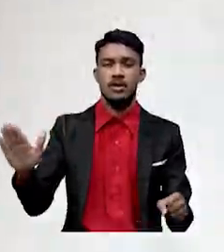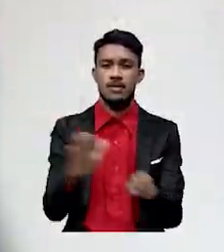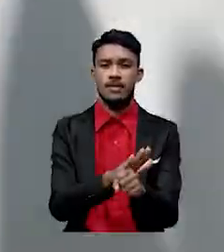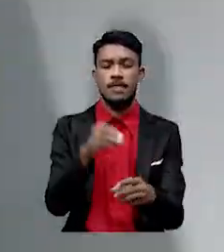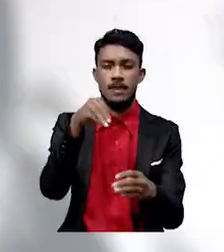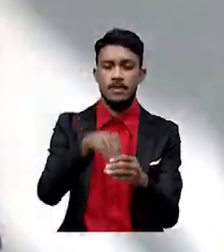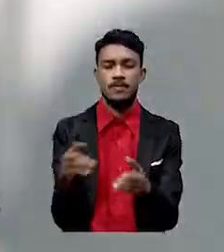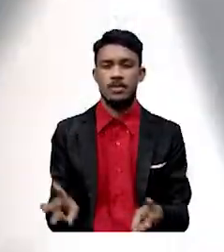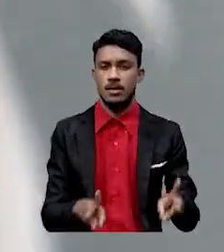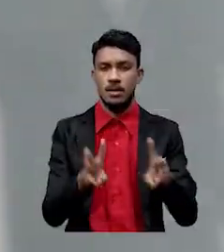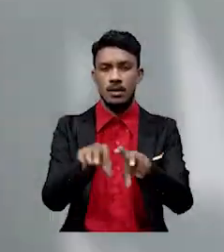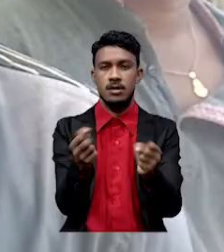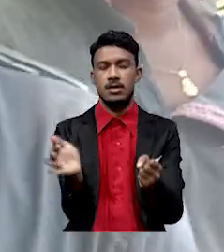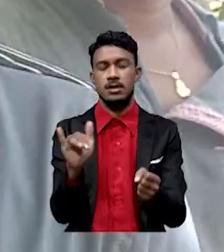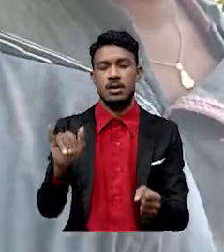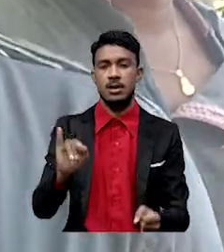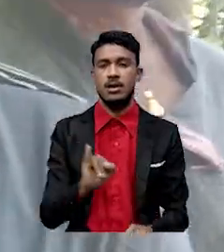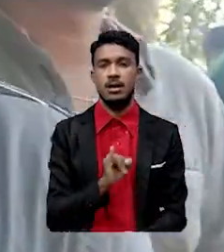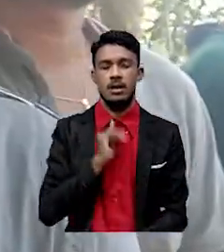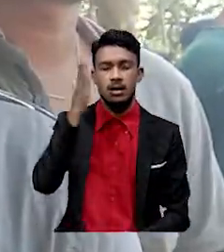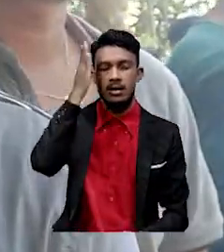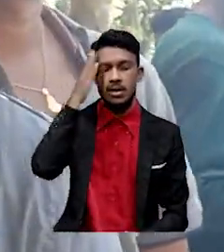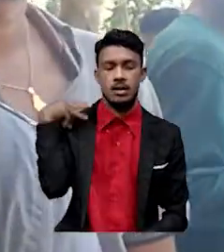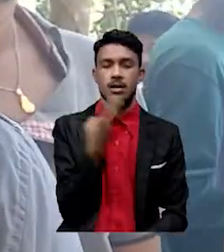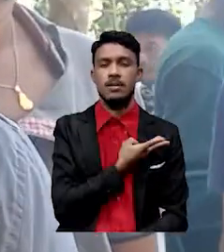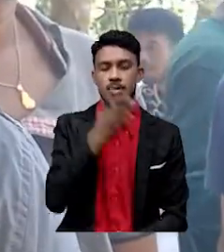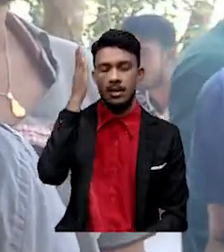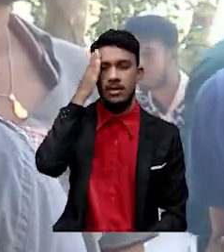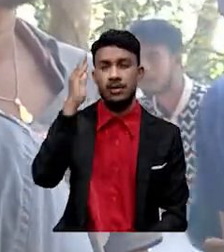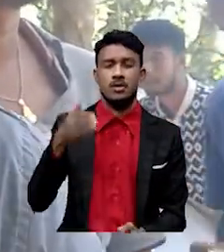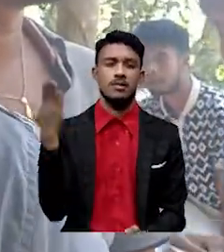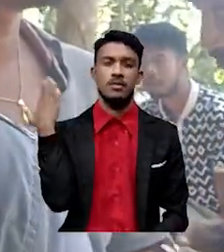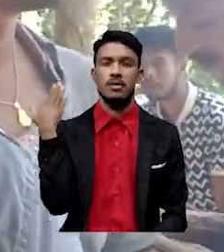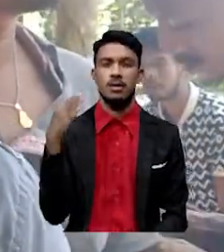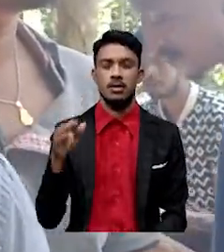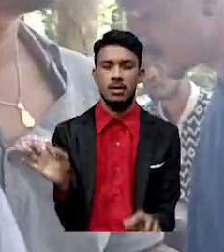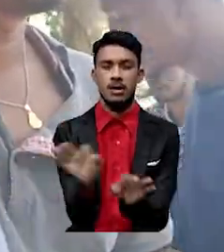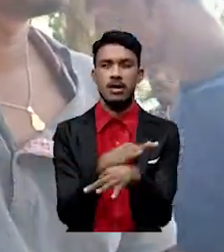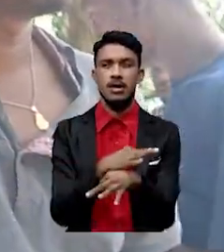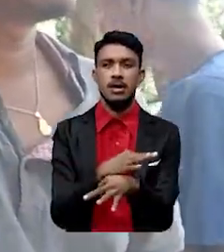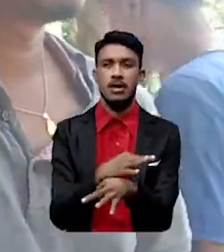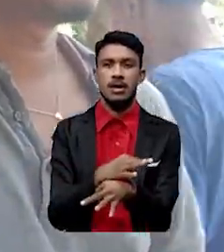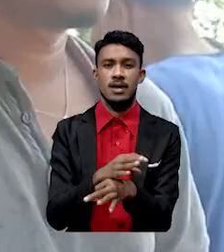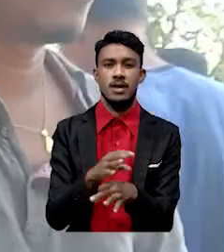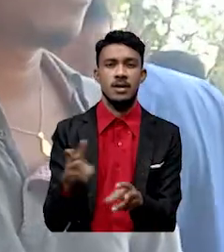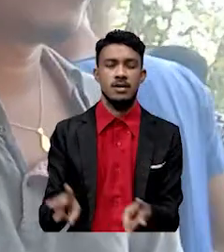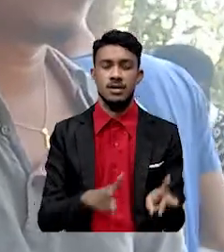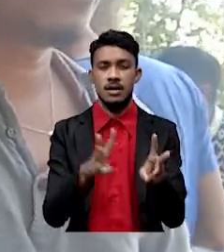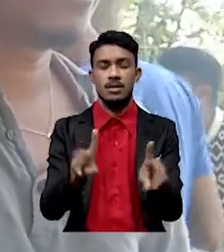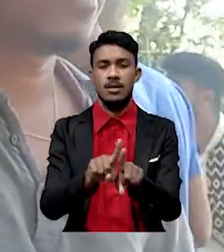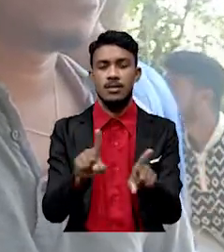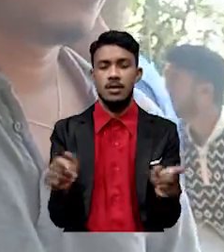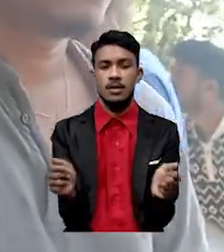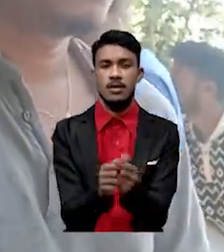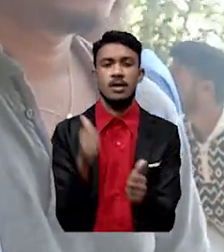é lolosne, a minha Hanoi Antistiona, a minha Hanoi Antistiona, a tua Hadia Estrada Serne, mas vê a Tambaho atividade selo, serviço de